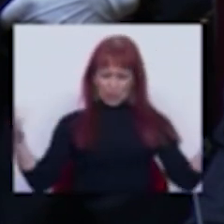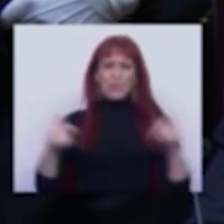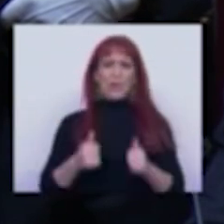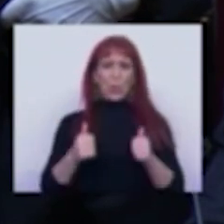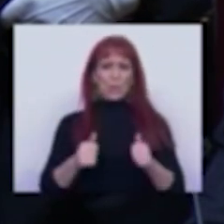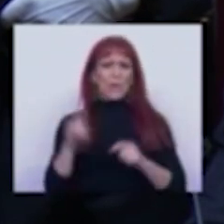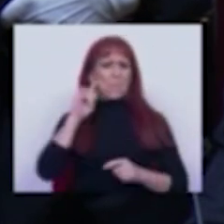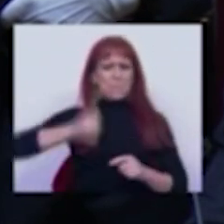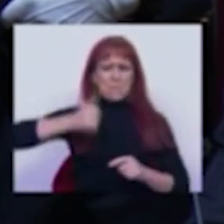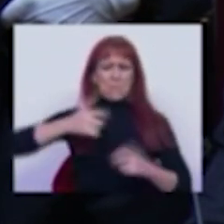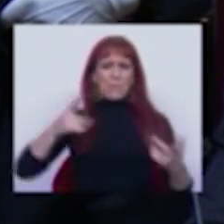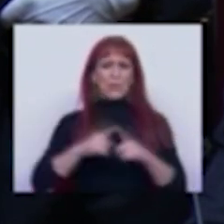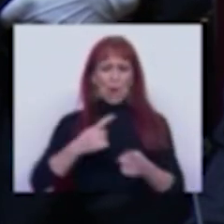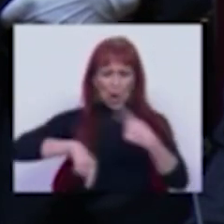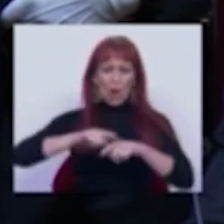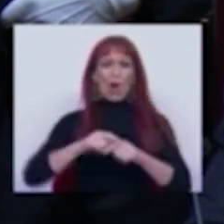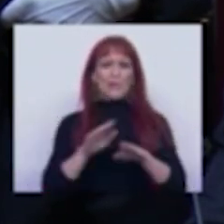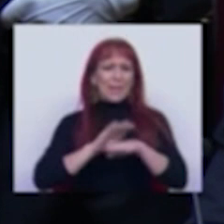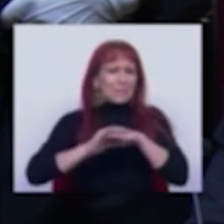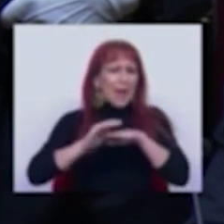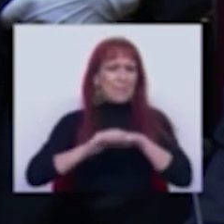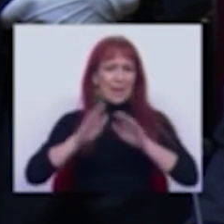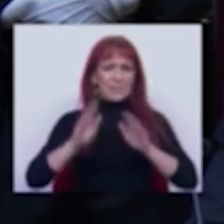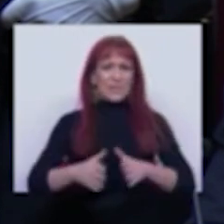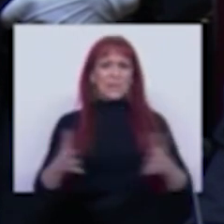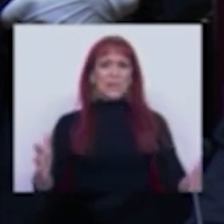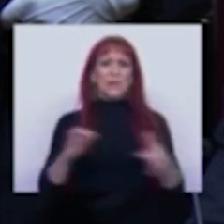bem precioso que devemos acarinhar.